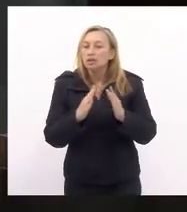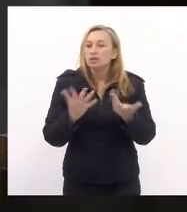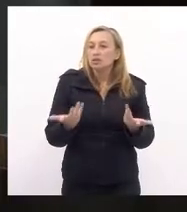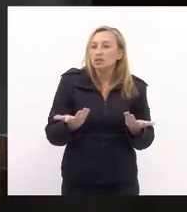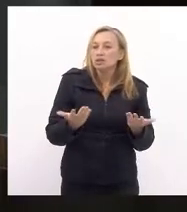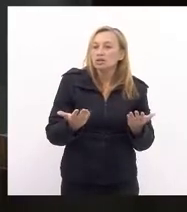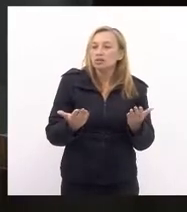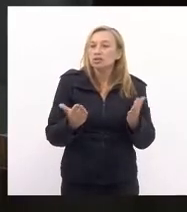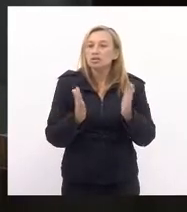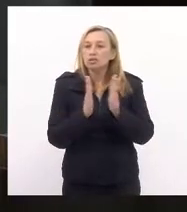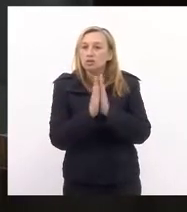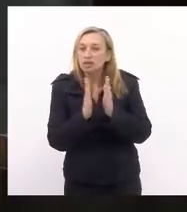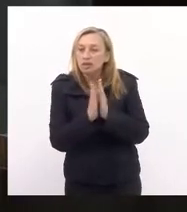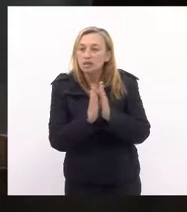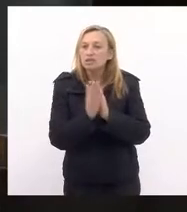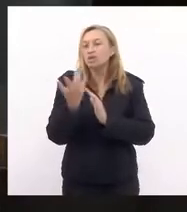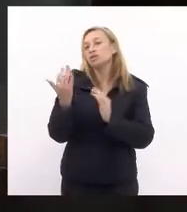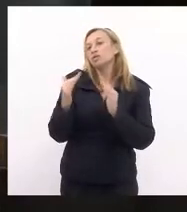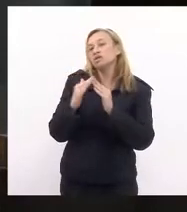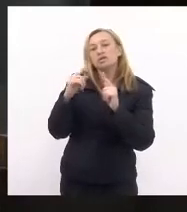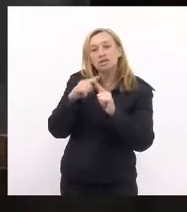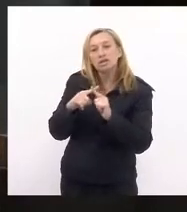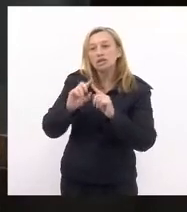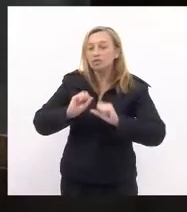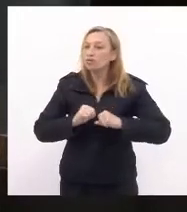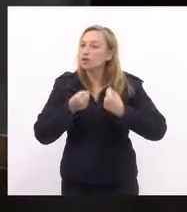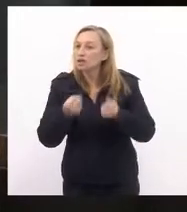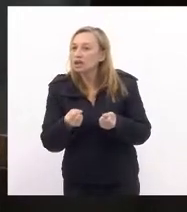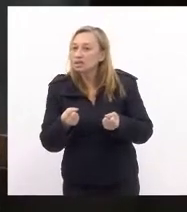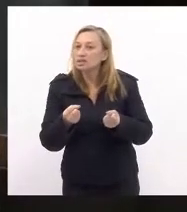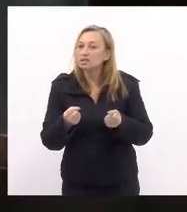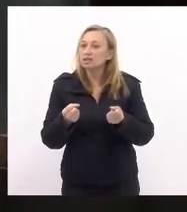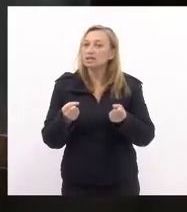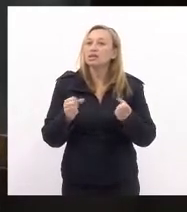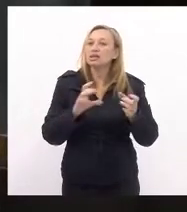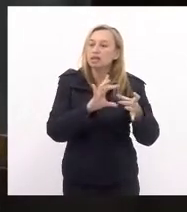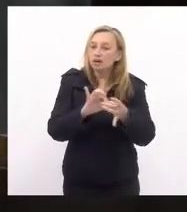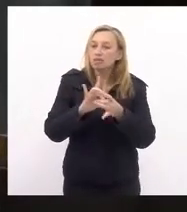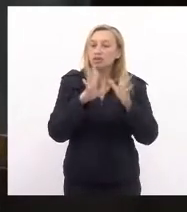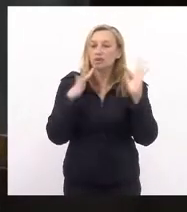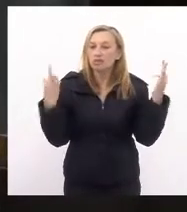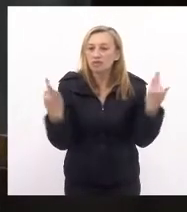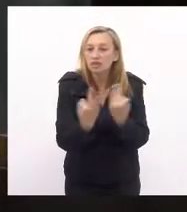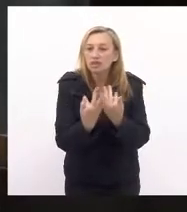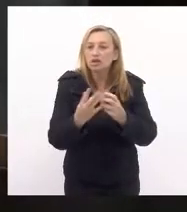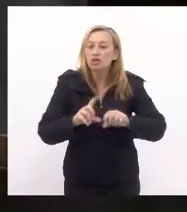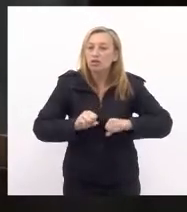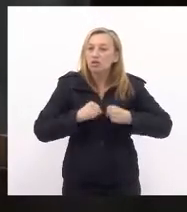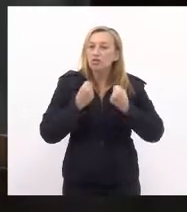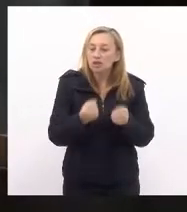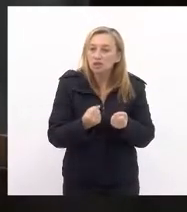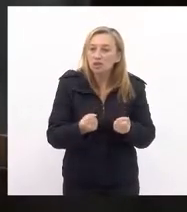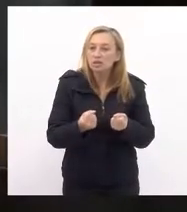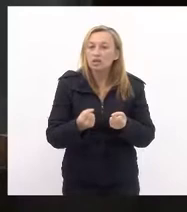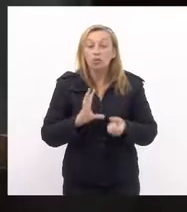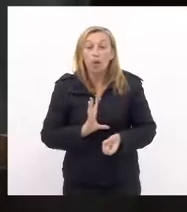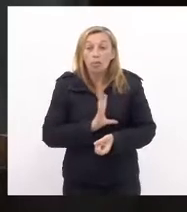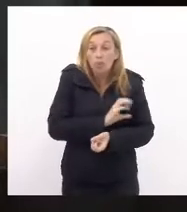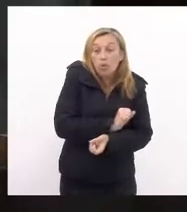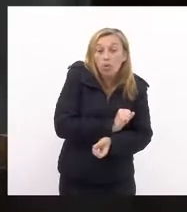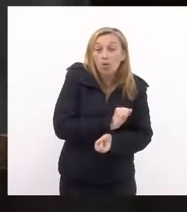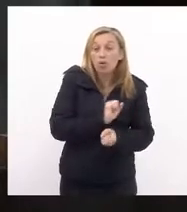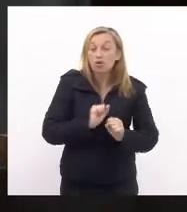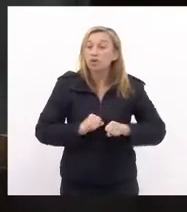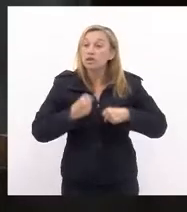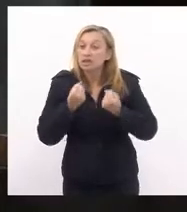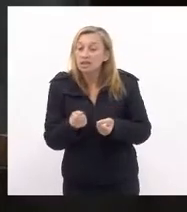dos seus templos, das suas igrejas, fortalecer os laços familiares, fortalecer os laços de amor,